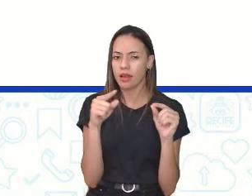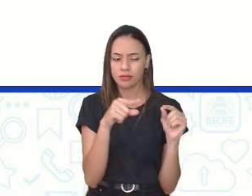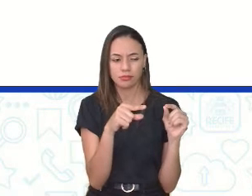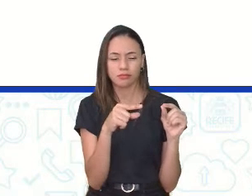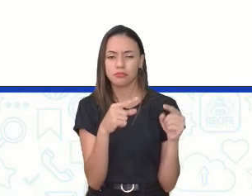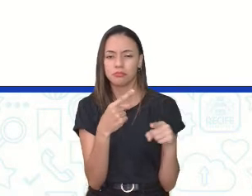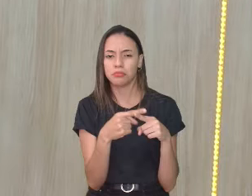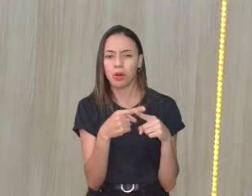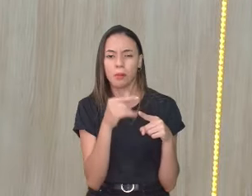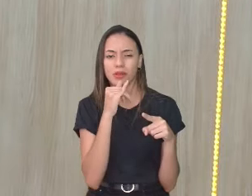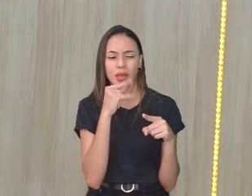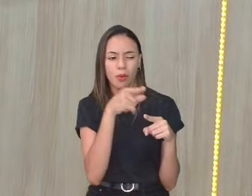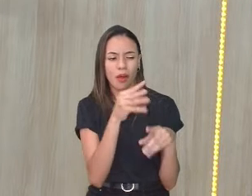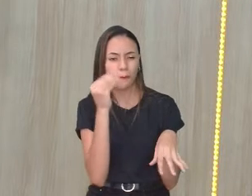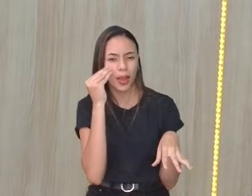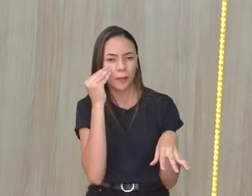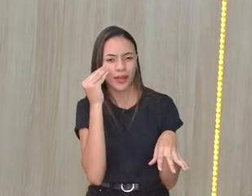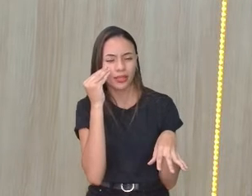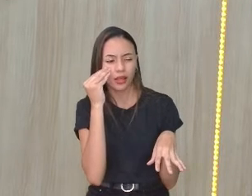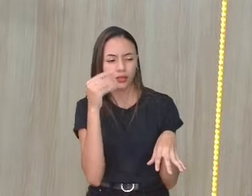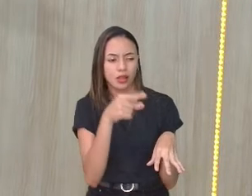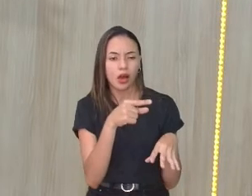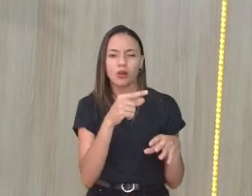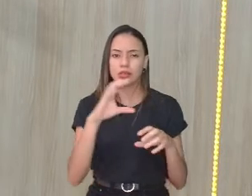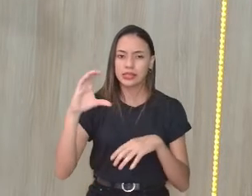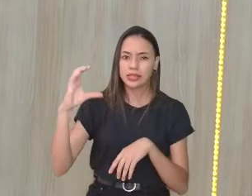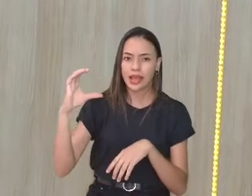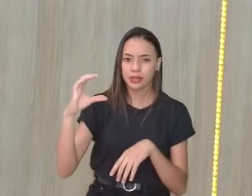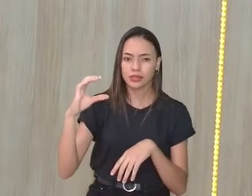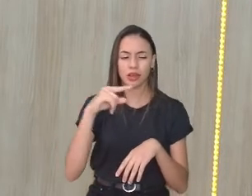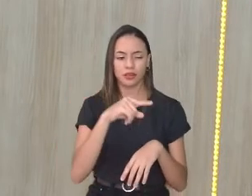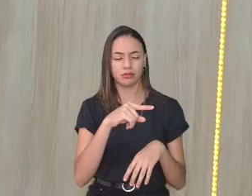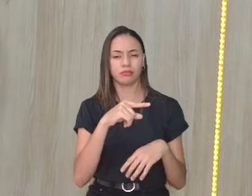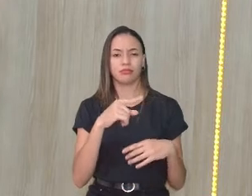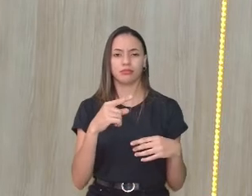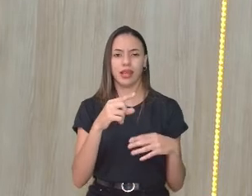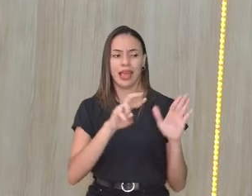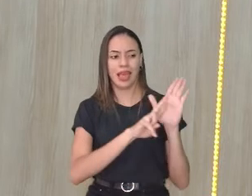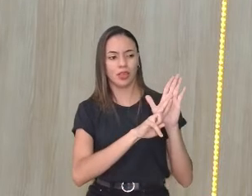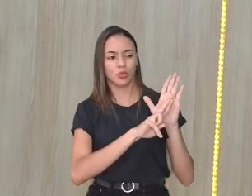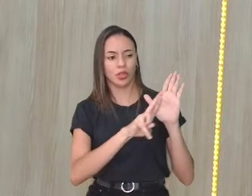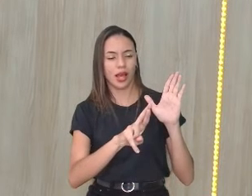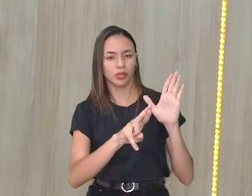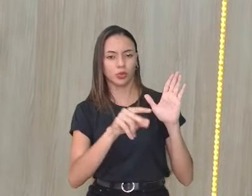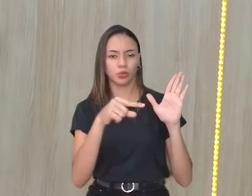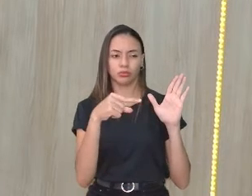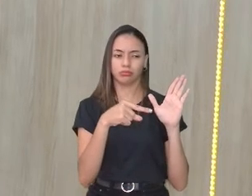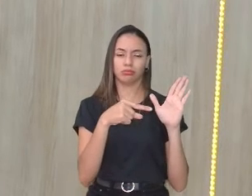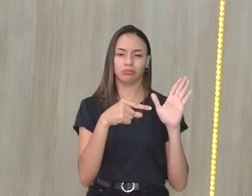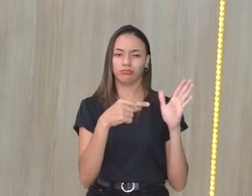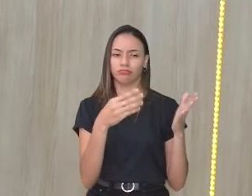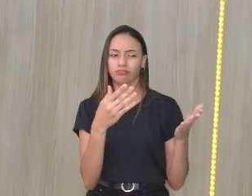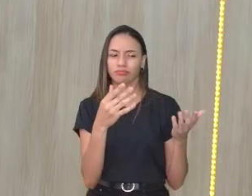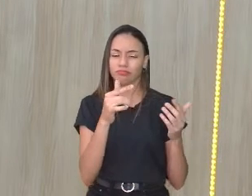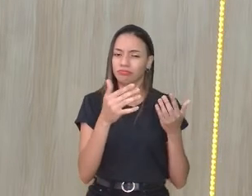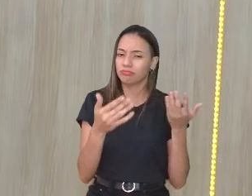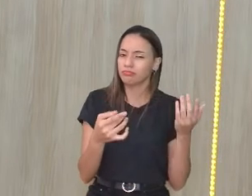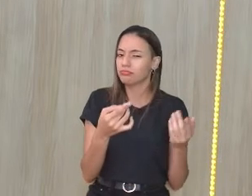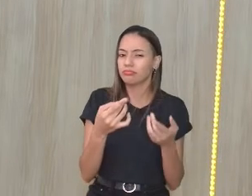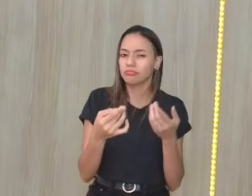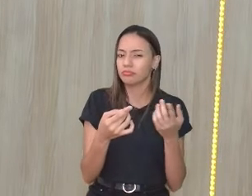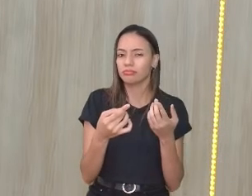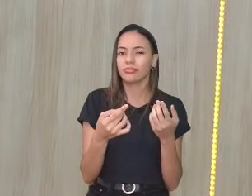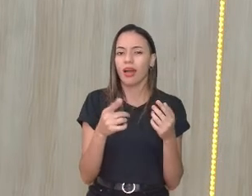mesmo? Quando a gente faz experimentação, quando a gente faz ciência, será que os resultados são coincidência? Acho que não, hein? Não,